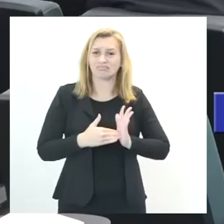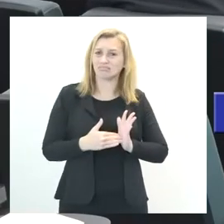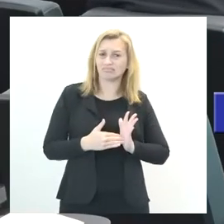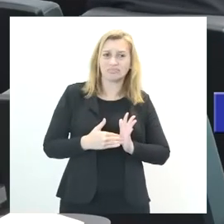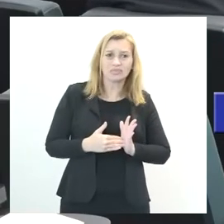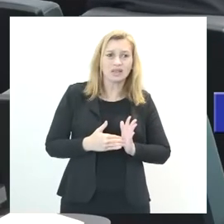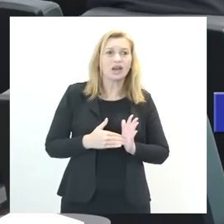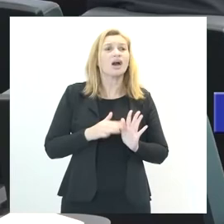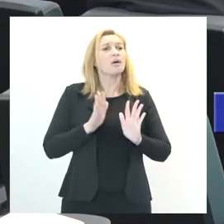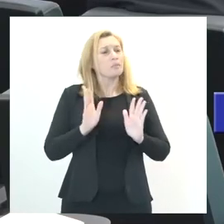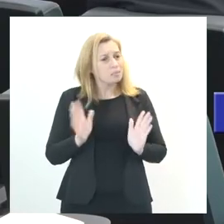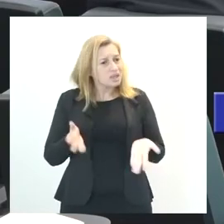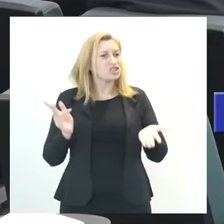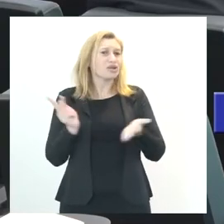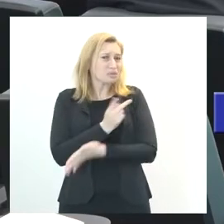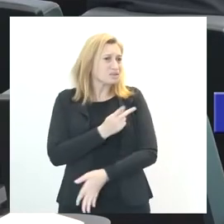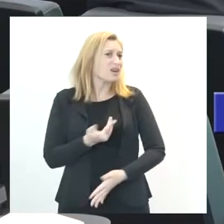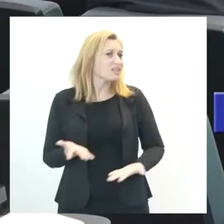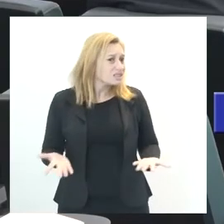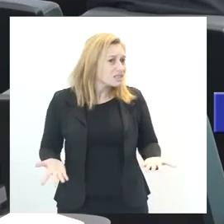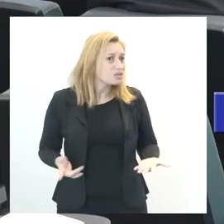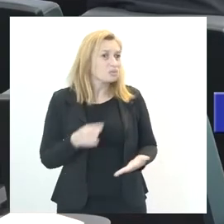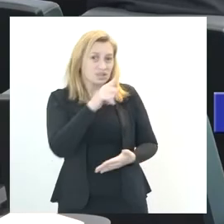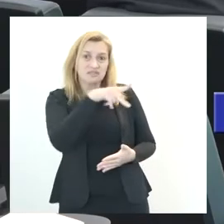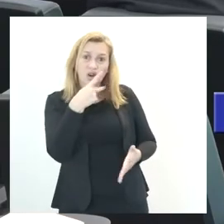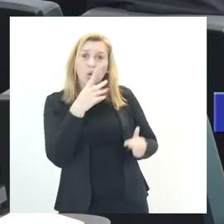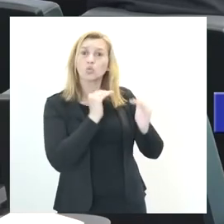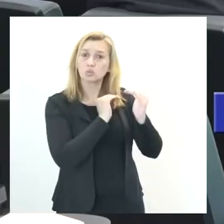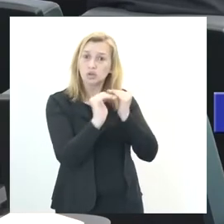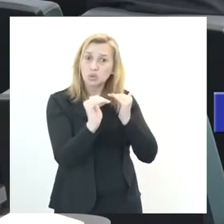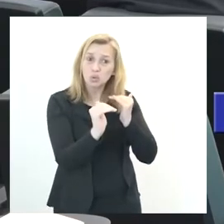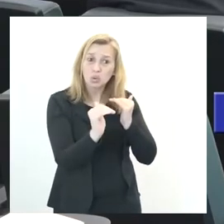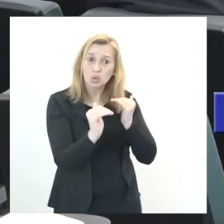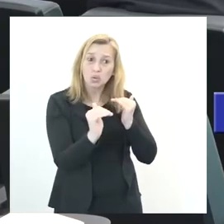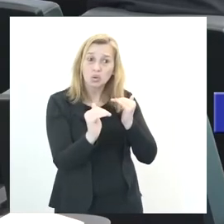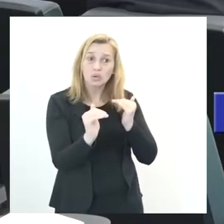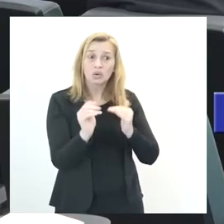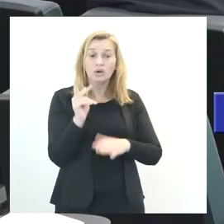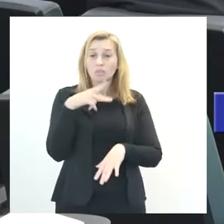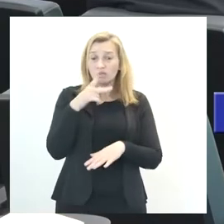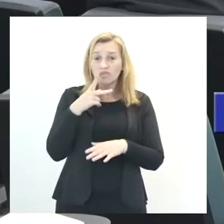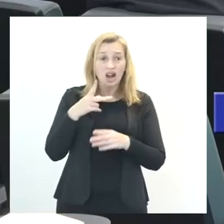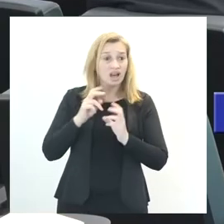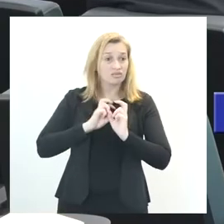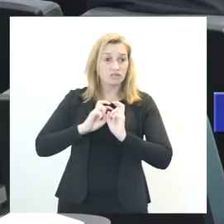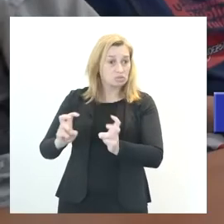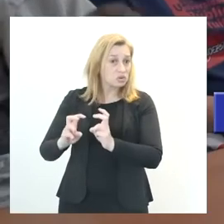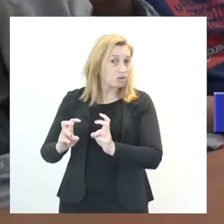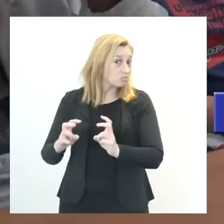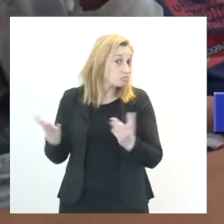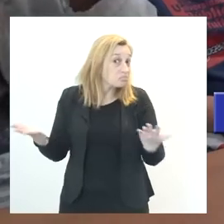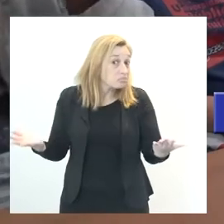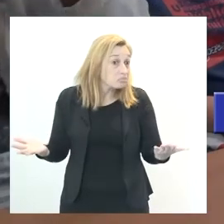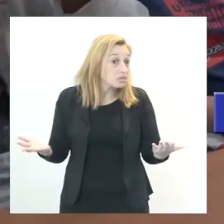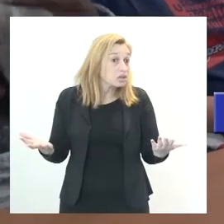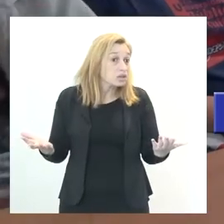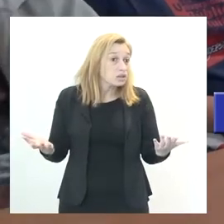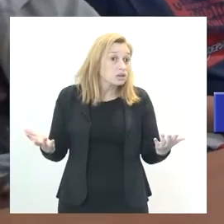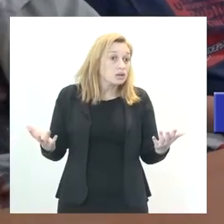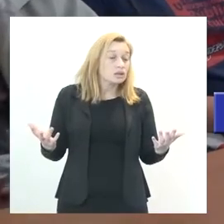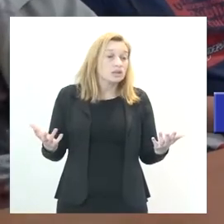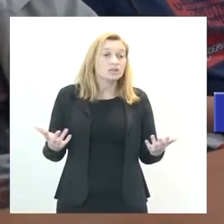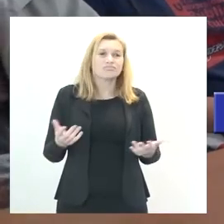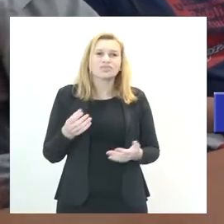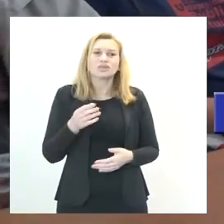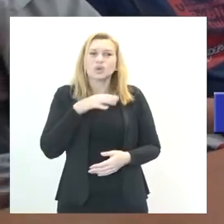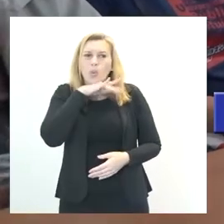mas já acontece isso você fala do metrô pode falar nada Rede Ferroviária Ele eles são